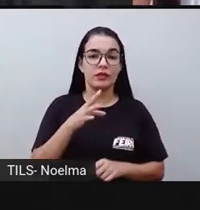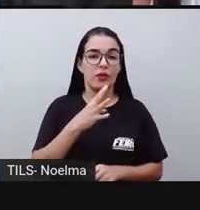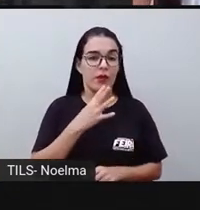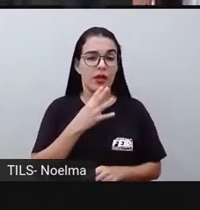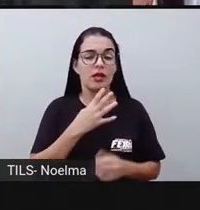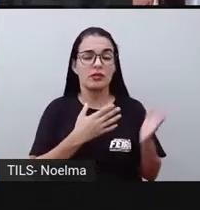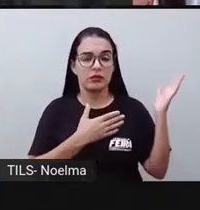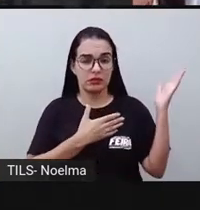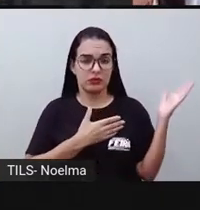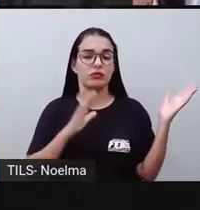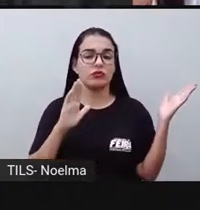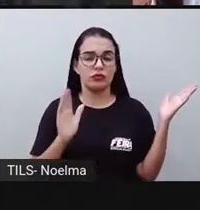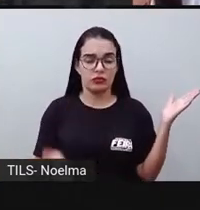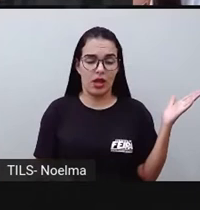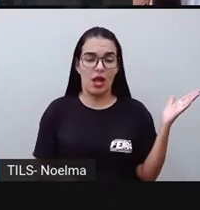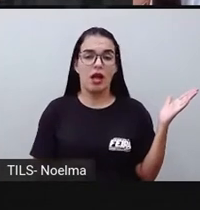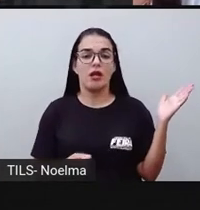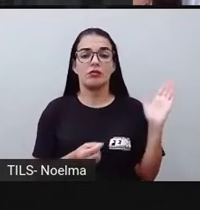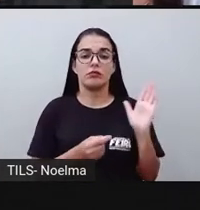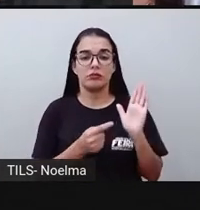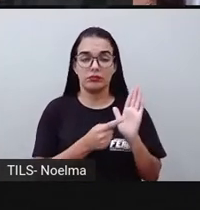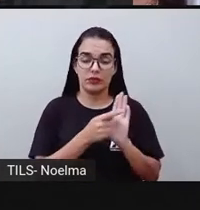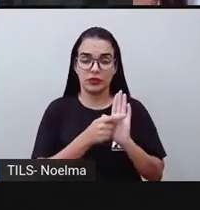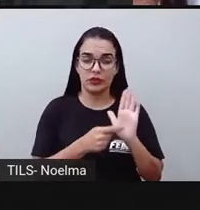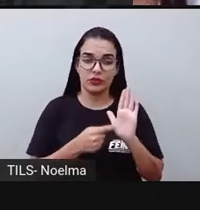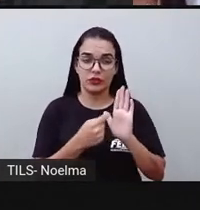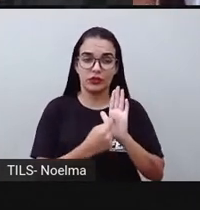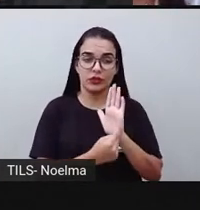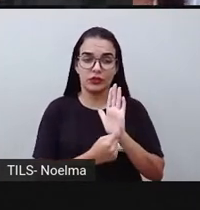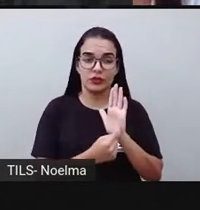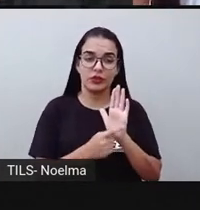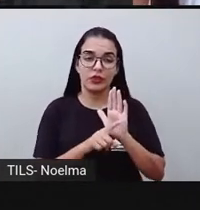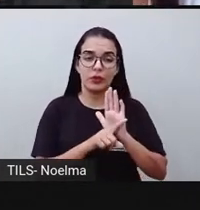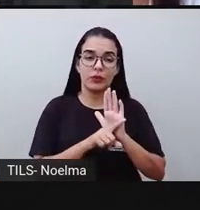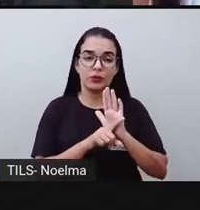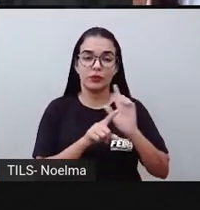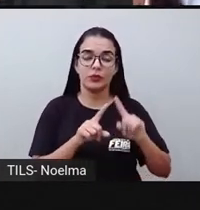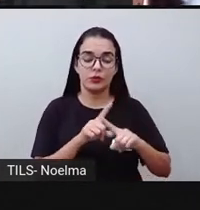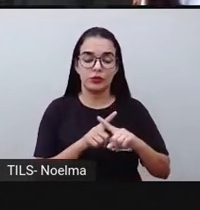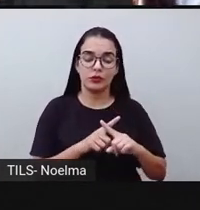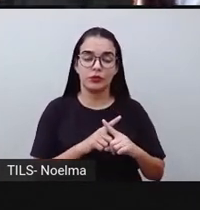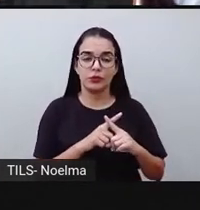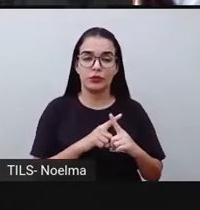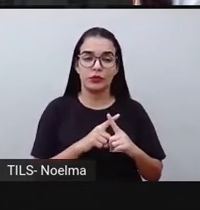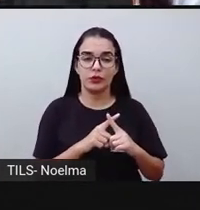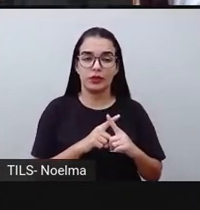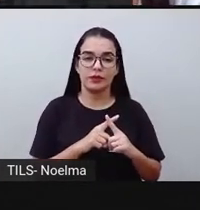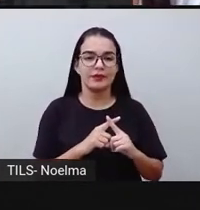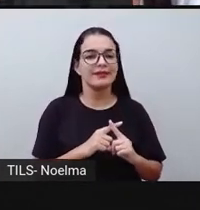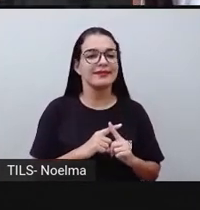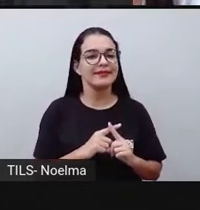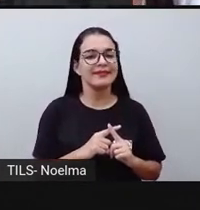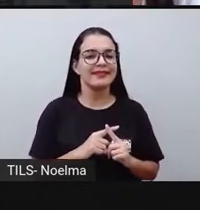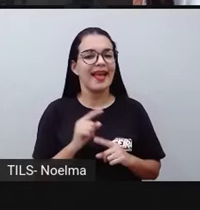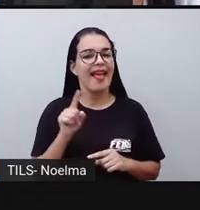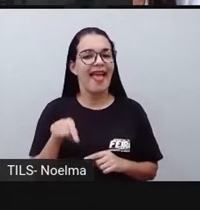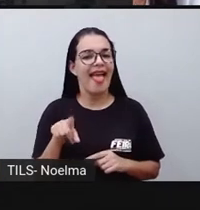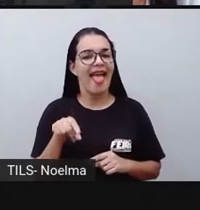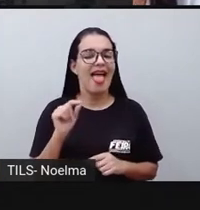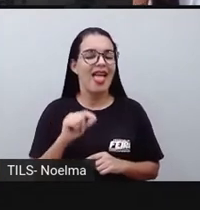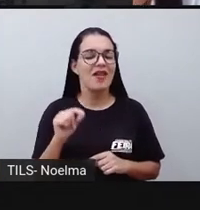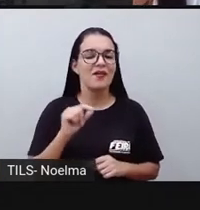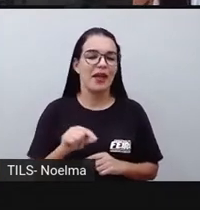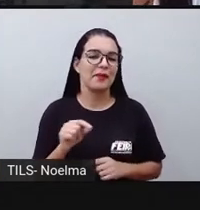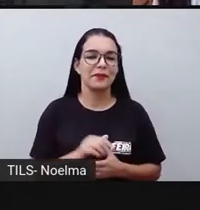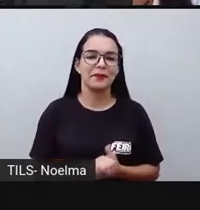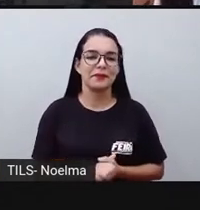conseguem identificar através desse xizinho aí que está aparecendo na continha de qual operação matemática nós